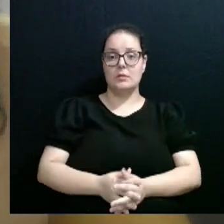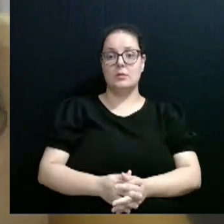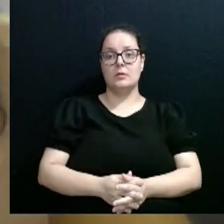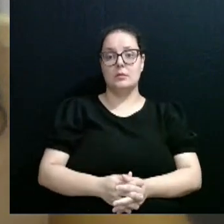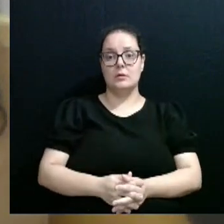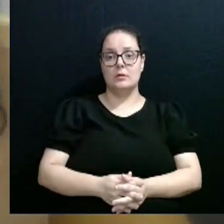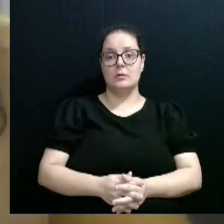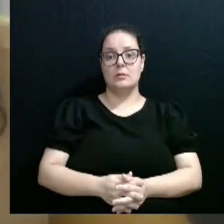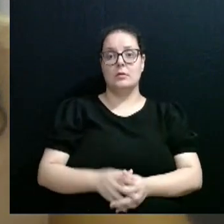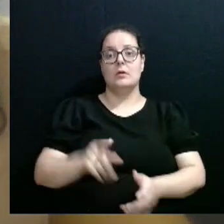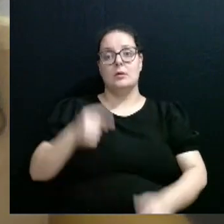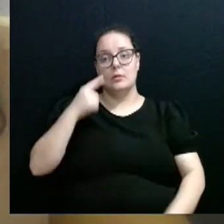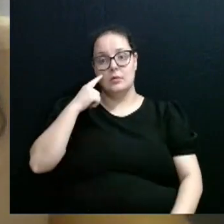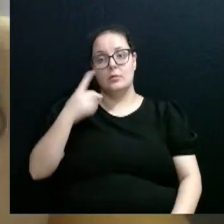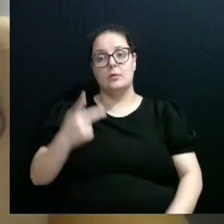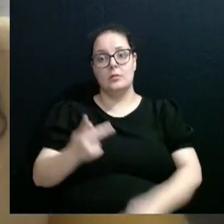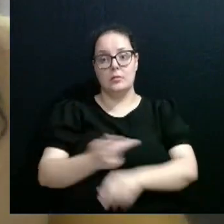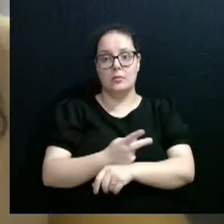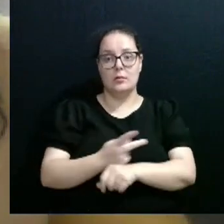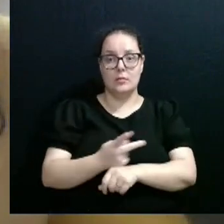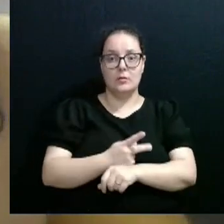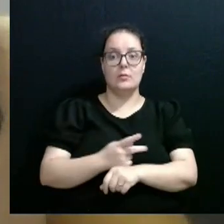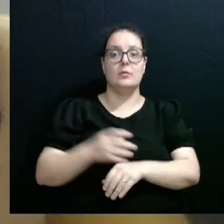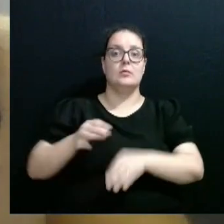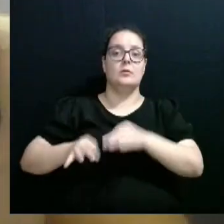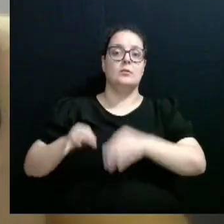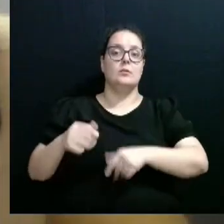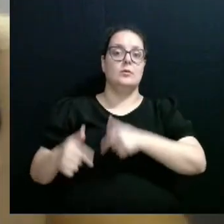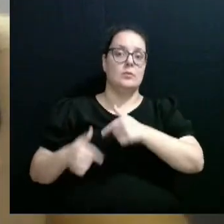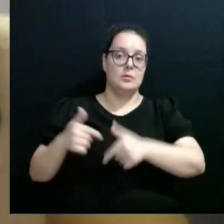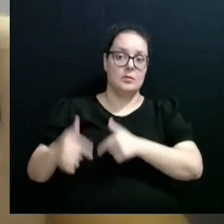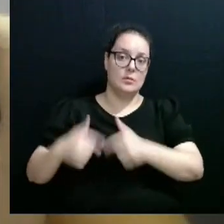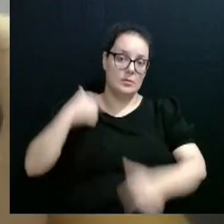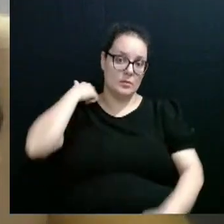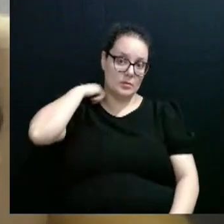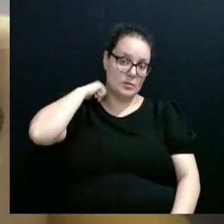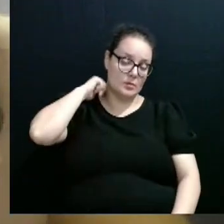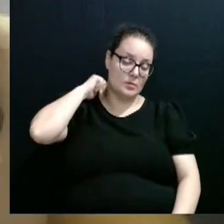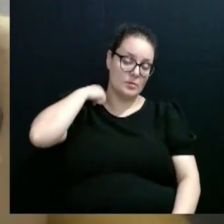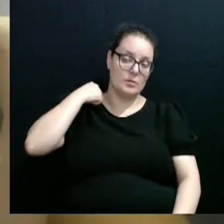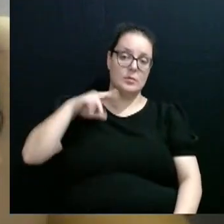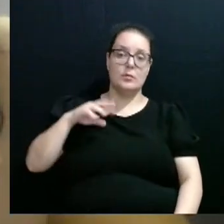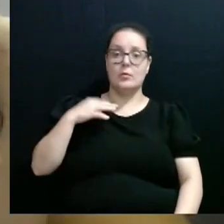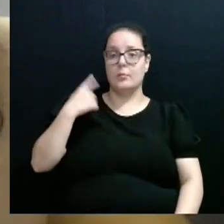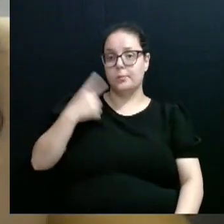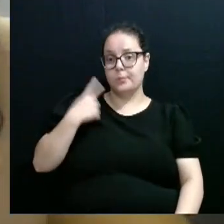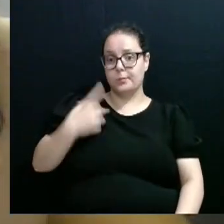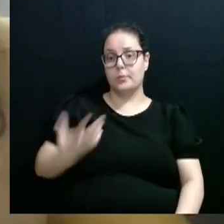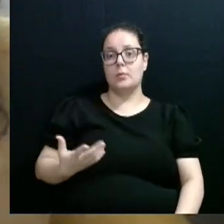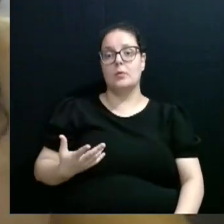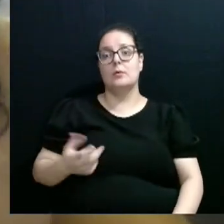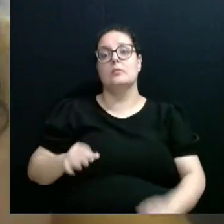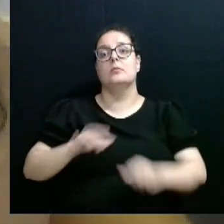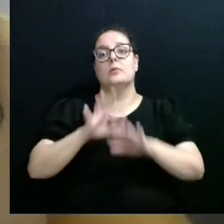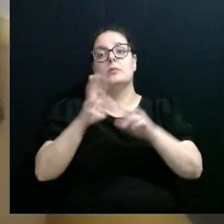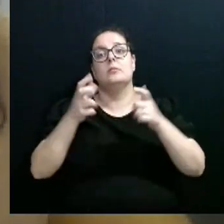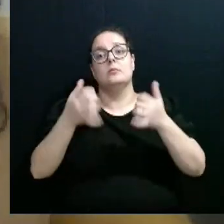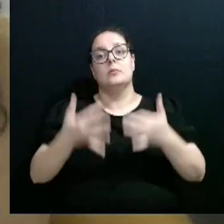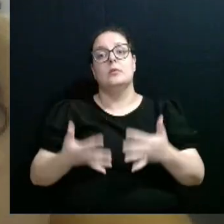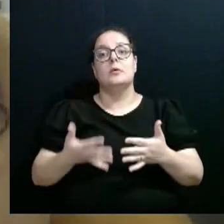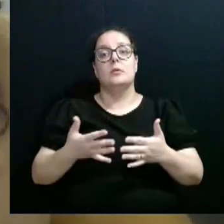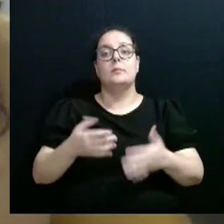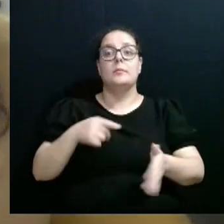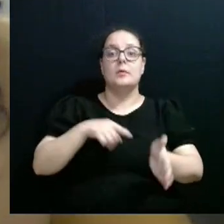seria procurar mesmo a Justiça do Trabalho ou um advogado que possa assessorar de forma mais clara, explicar e